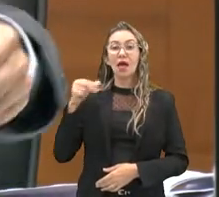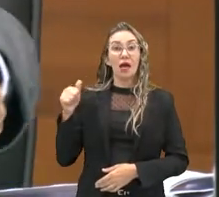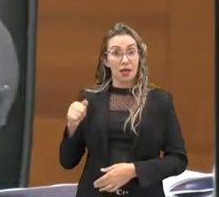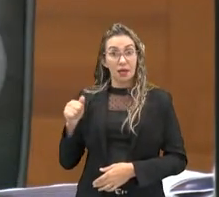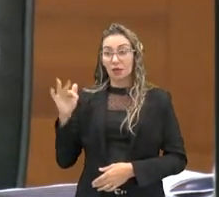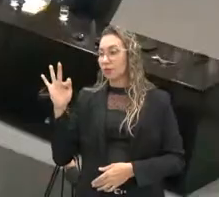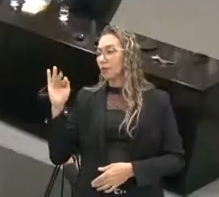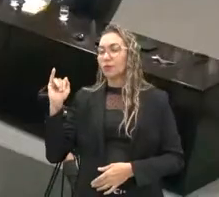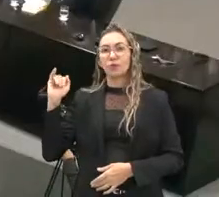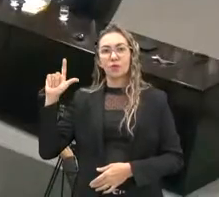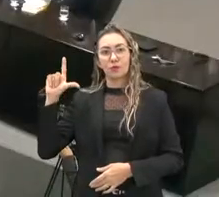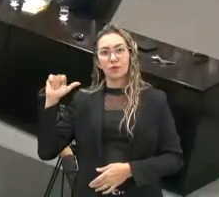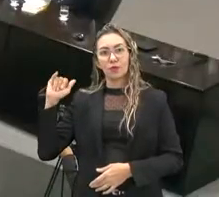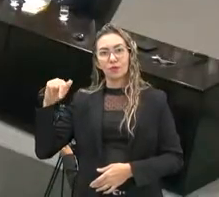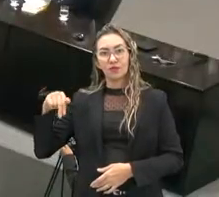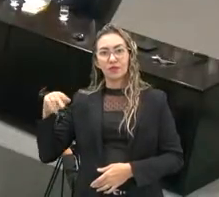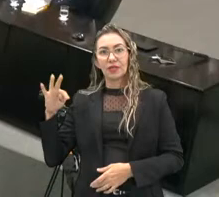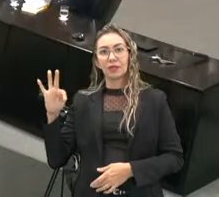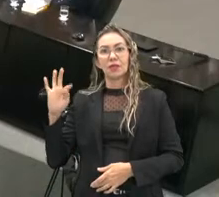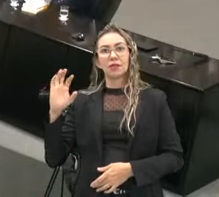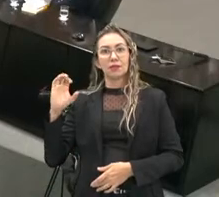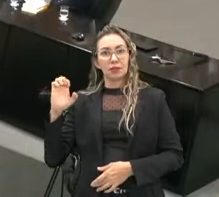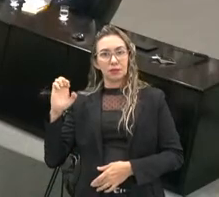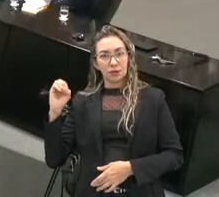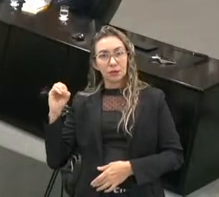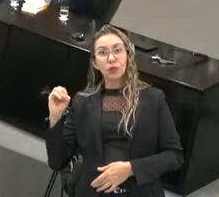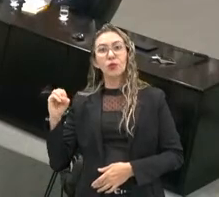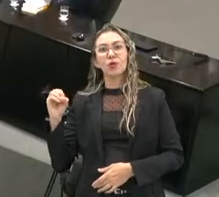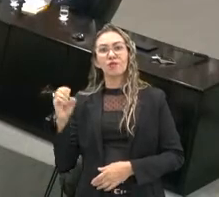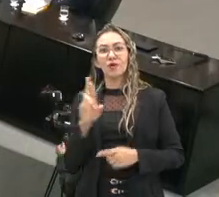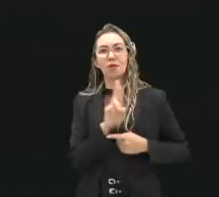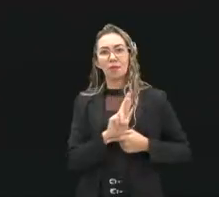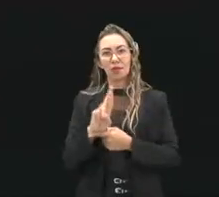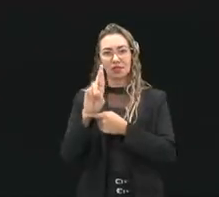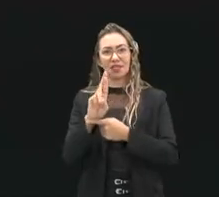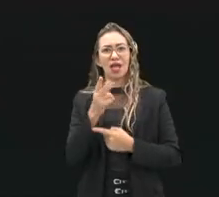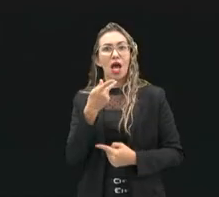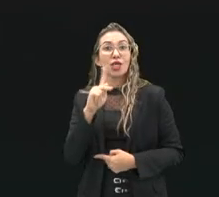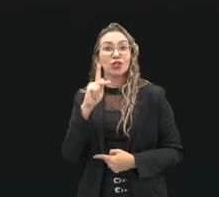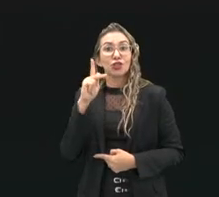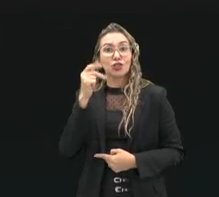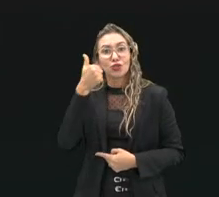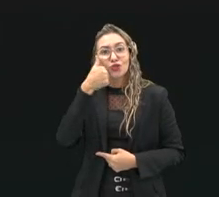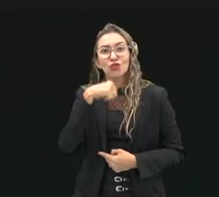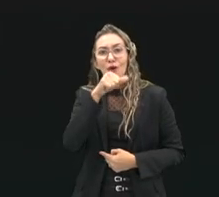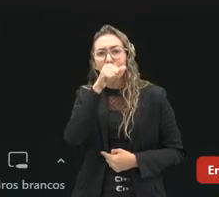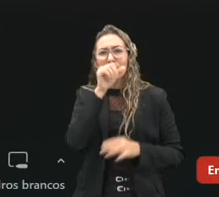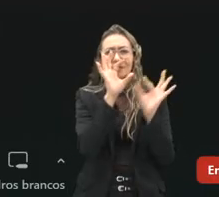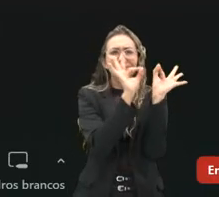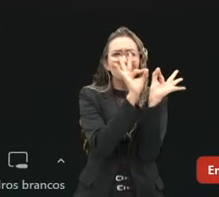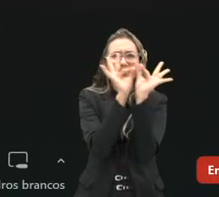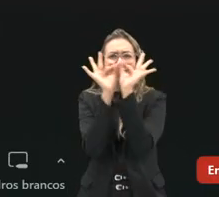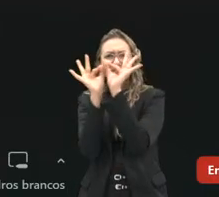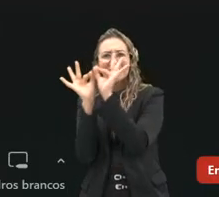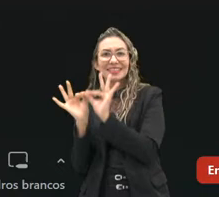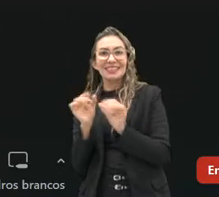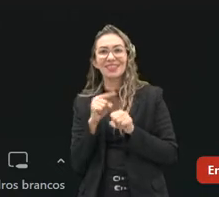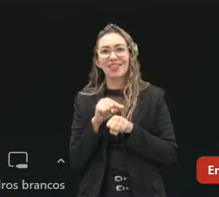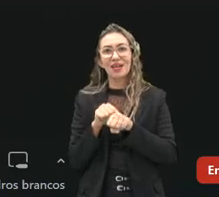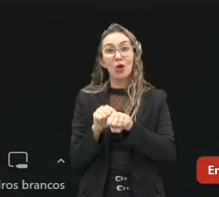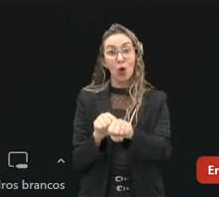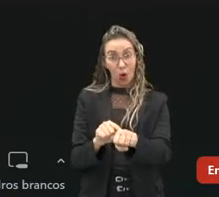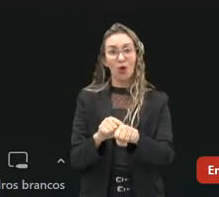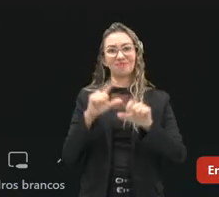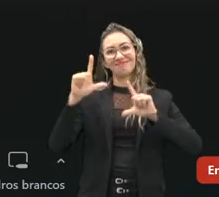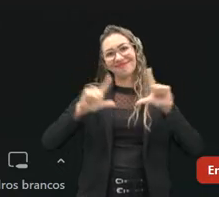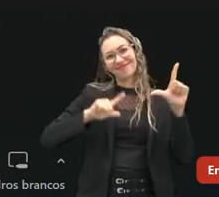representar a sua mãe, dona Maria Luísa, que está lá até agora assistindo ao vivo essa solenidade, e quero convidar a todos,